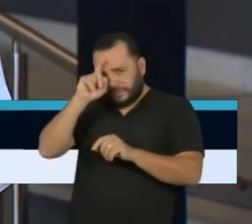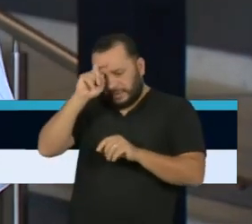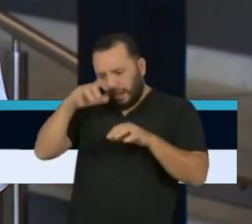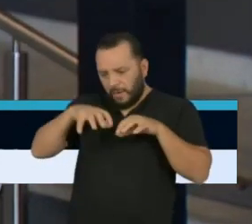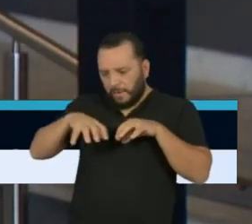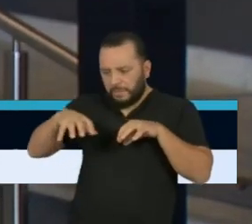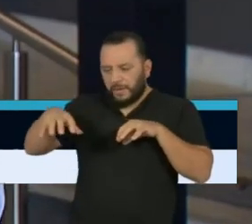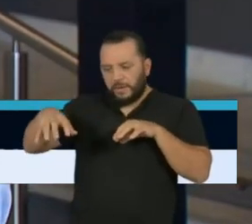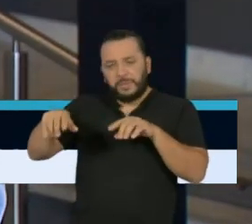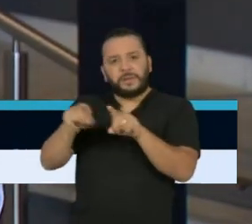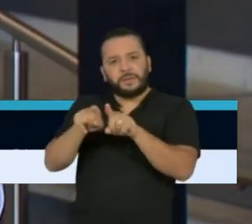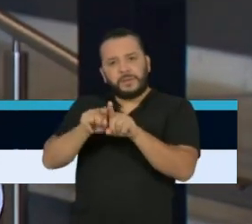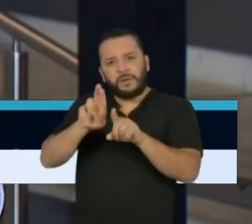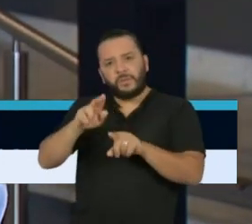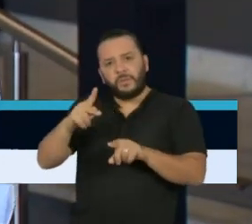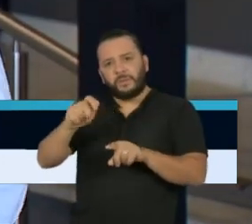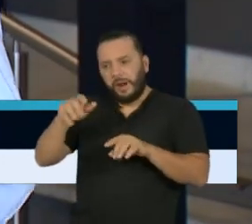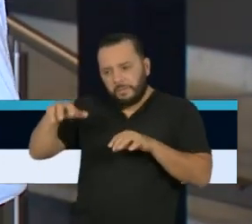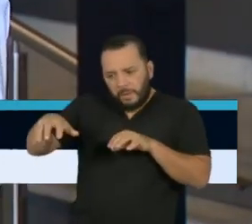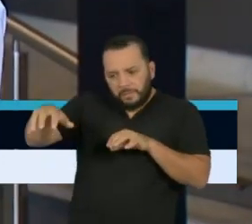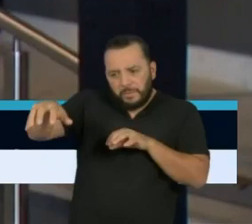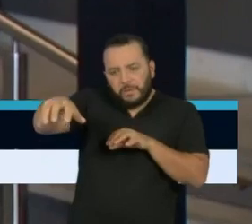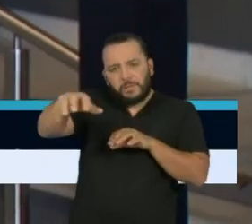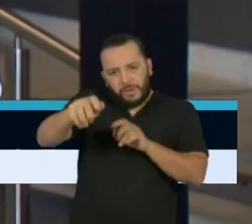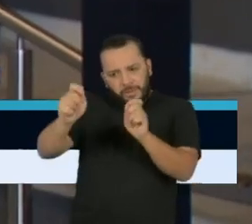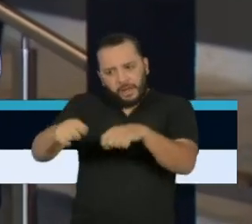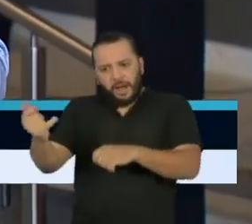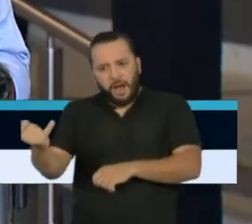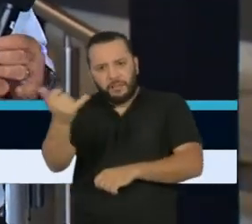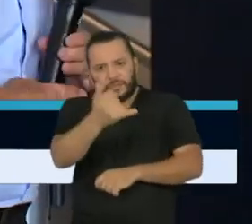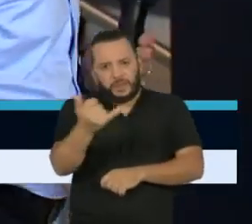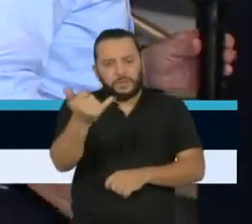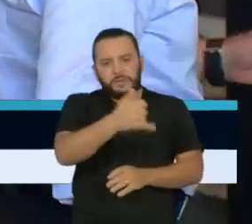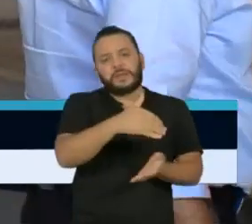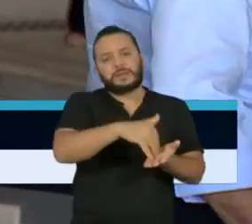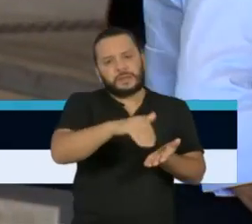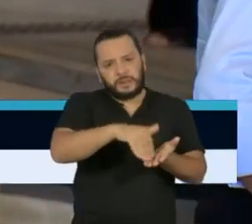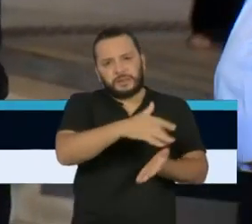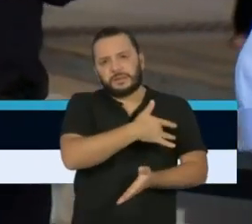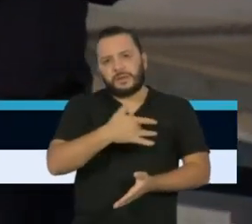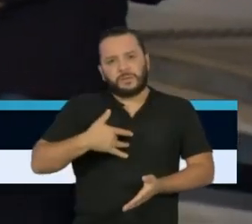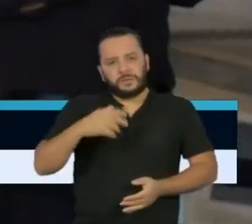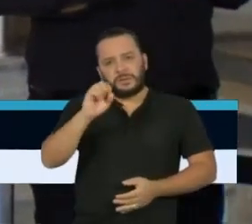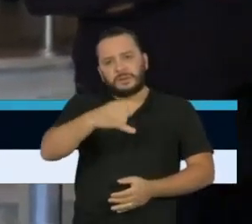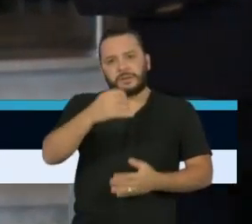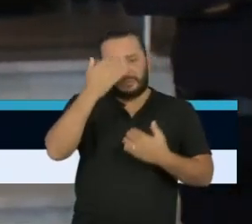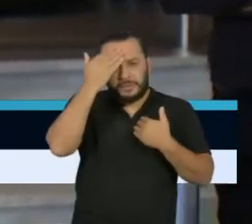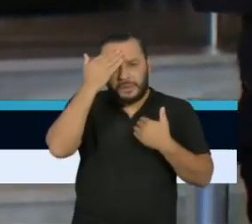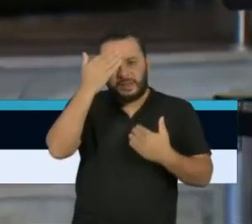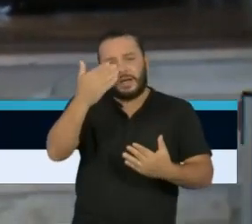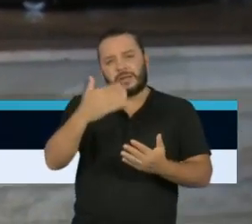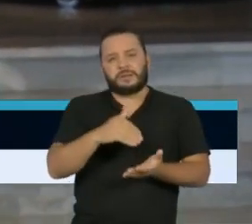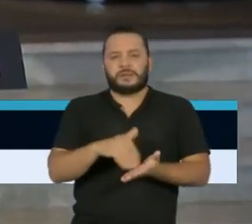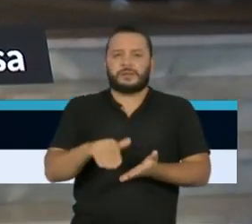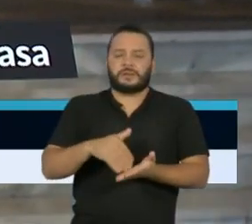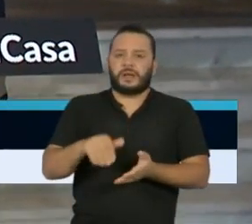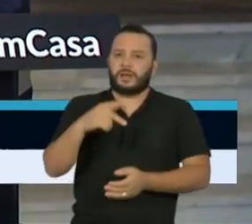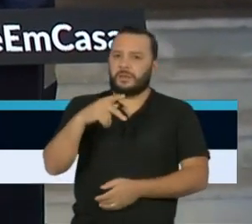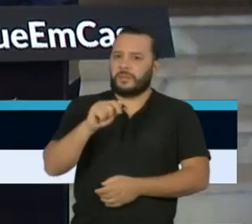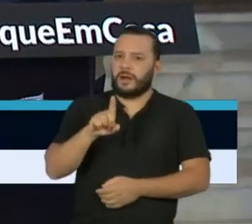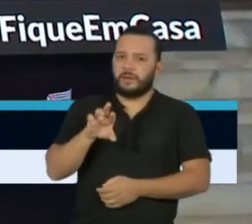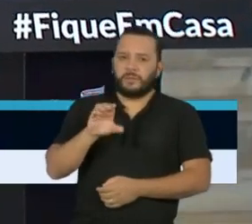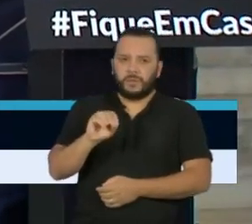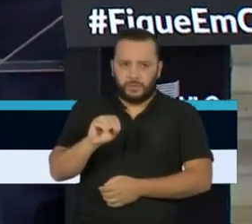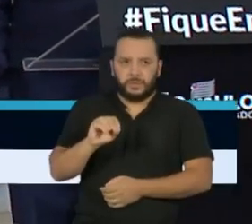que é um dos maiores hospitais nossos, que é o Hospital do Campo Limpo. Obrigado, secretário Edson Aparecido. Pablo Ribeiro, obrigado pela sua pergunta e